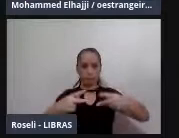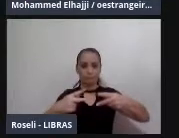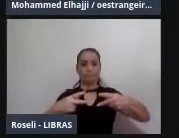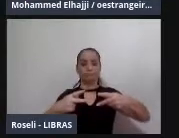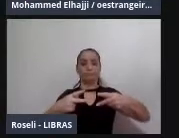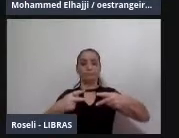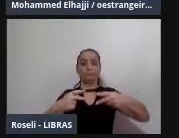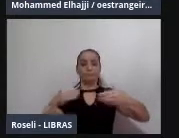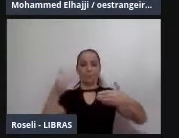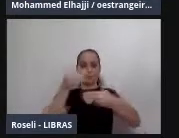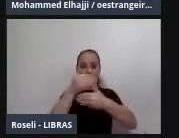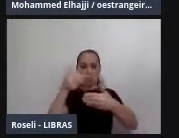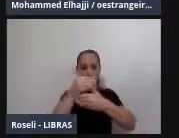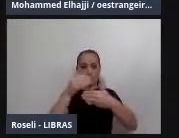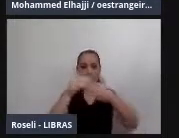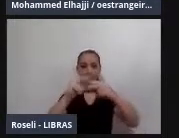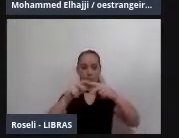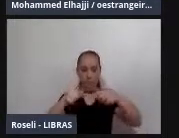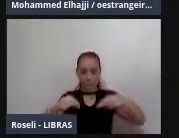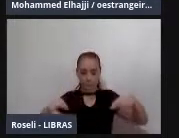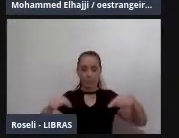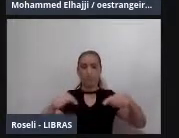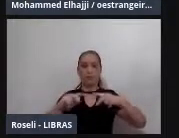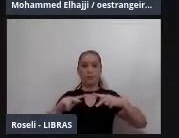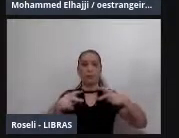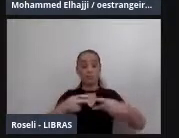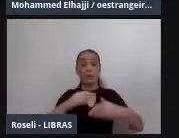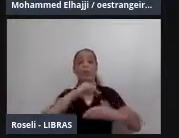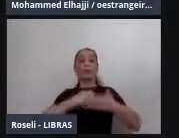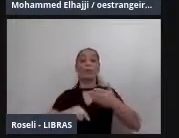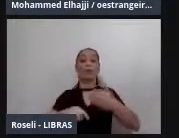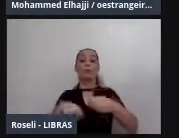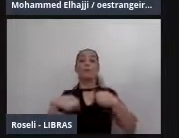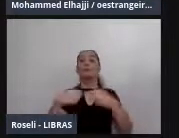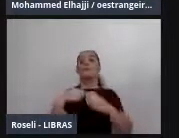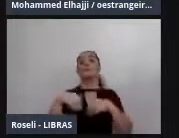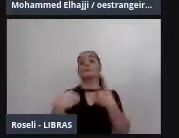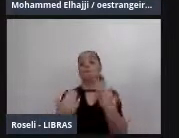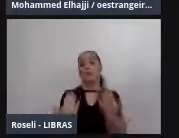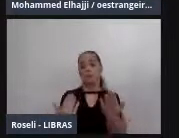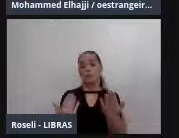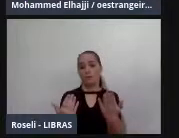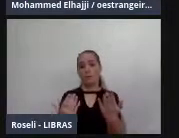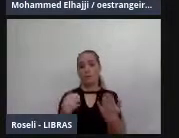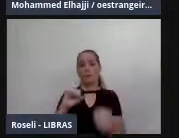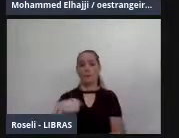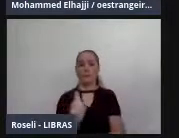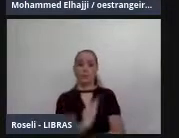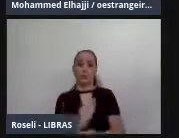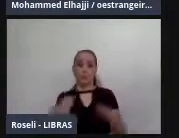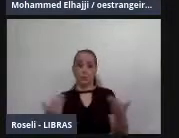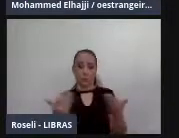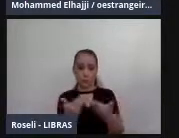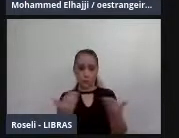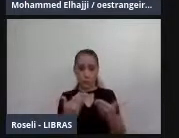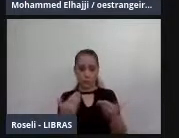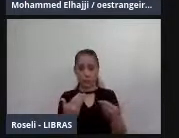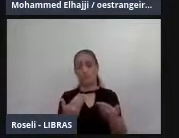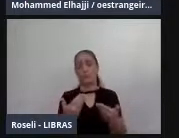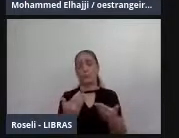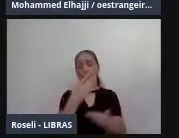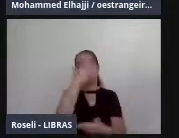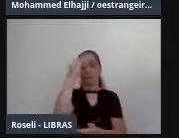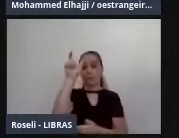do slide, para poder ver quais são os documentos necessários. Né, nós atualmente contamos com 15 estudantes